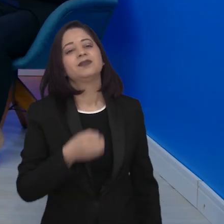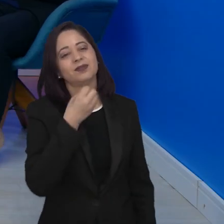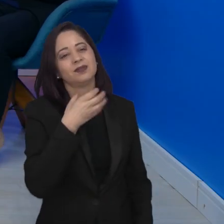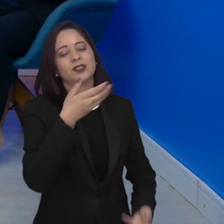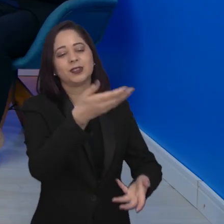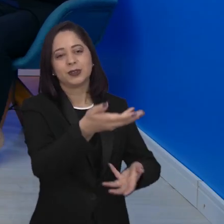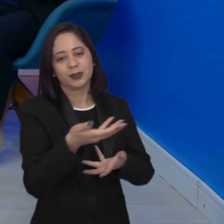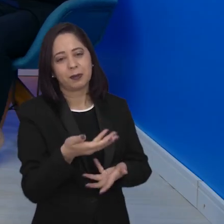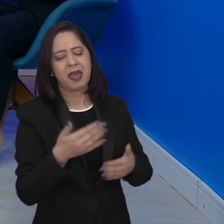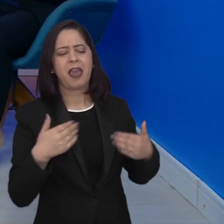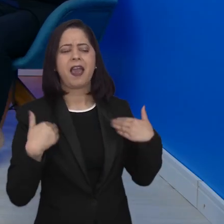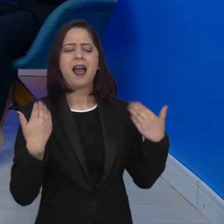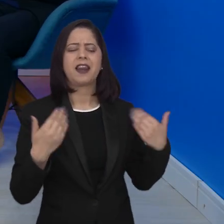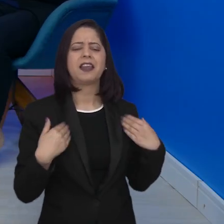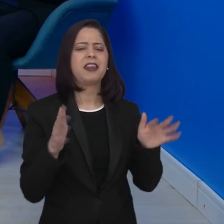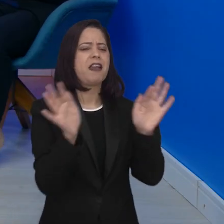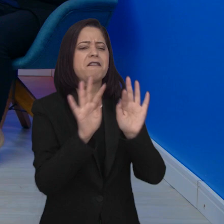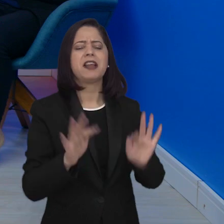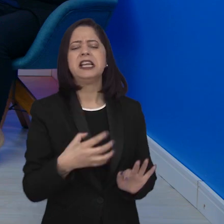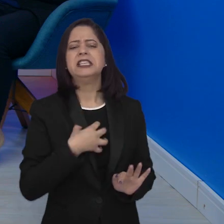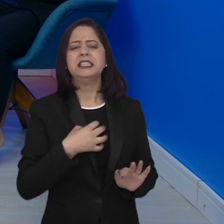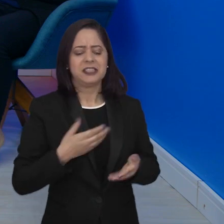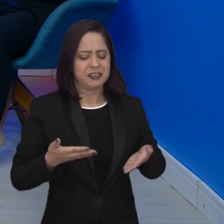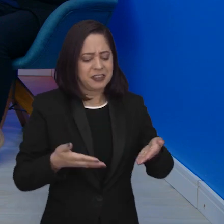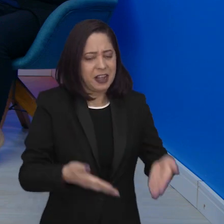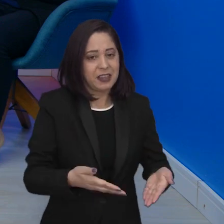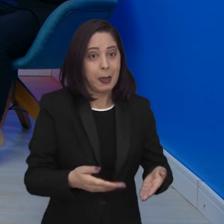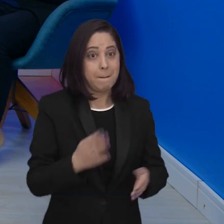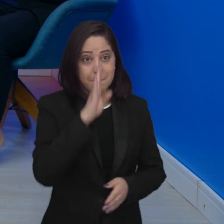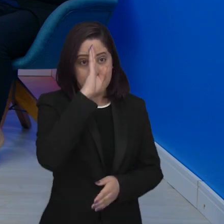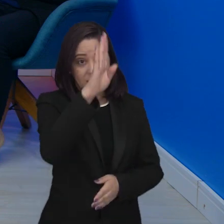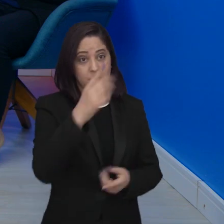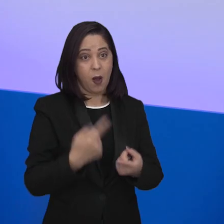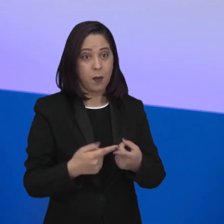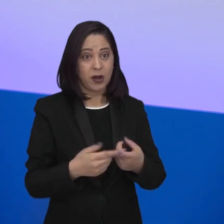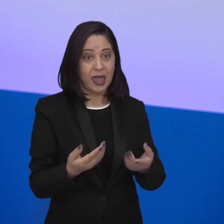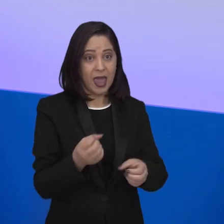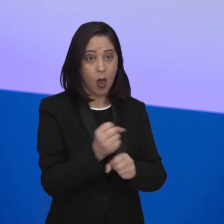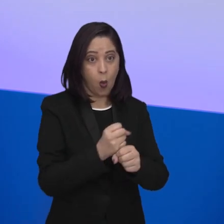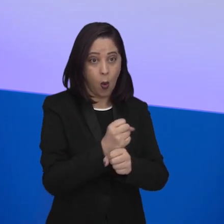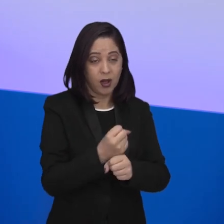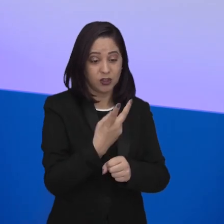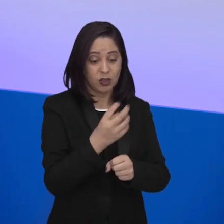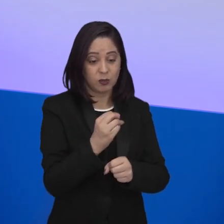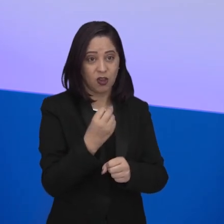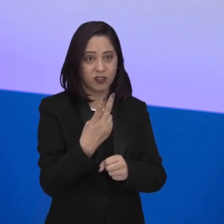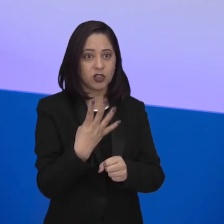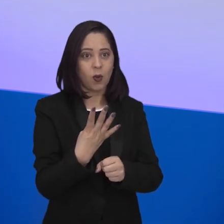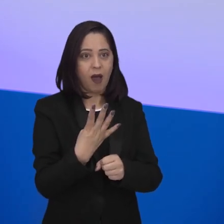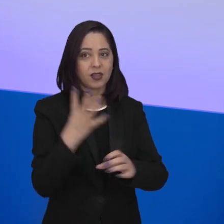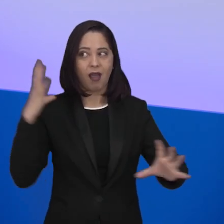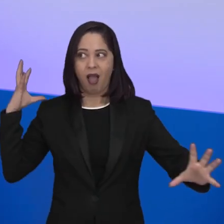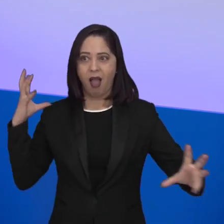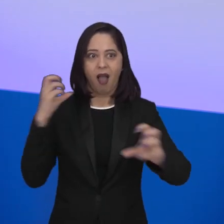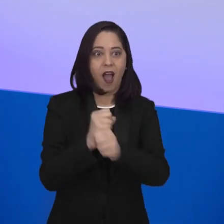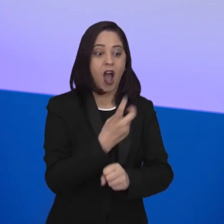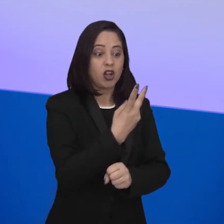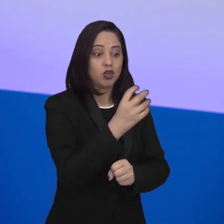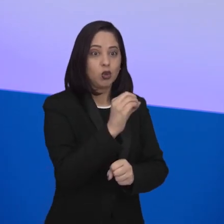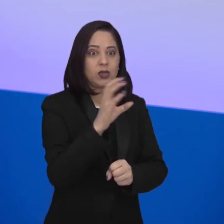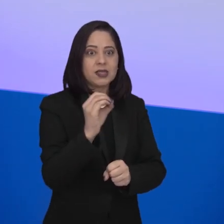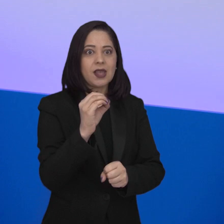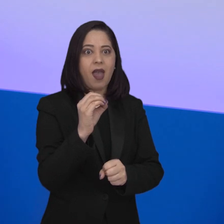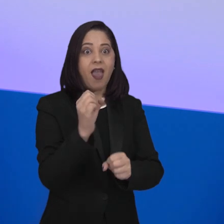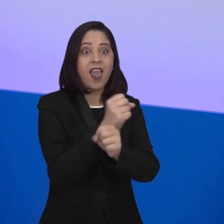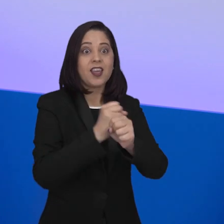bem, Marina? Tudo bem, Marvin? Uma alegria participar, principalmente nesse ano que completamos 200 anos de voto obrigatório